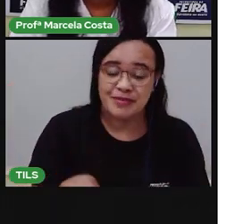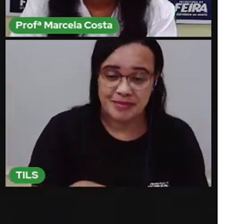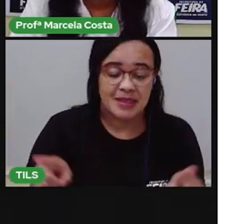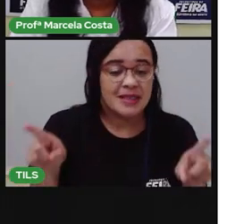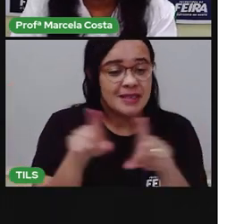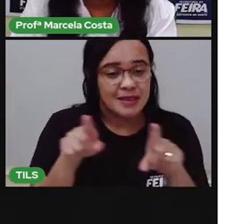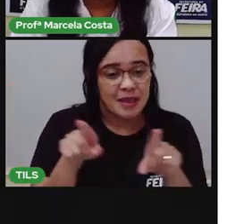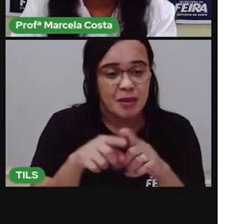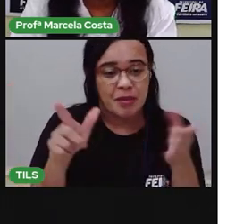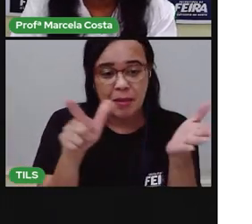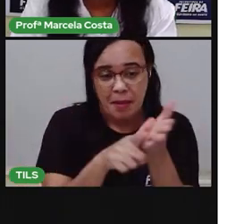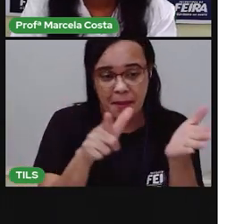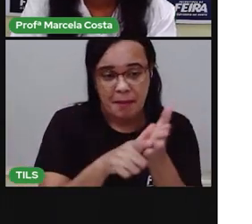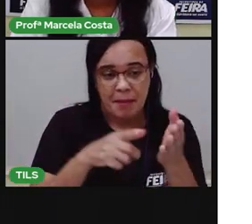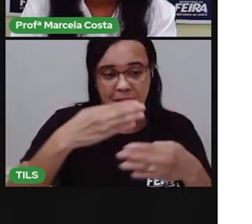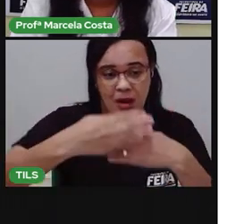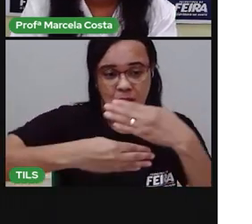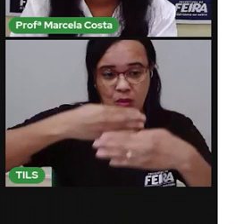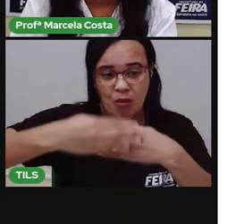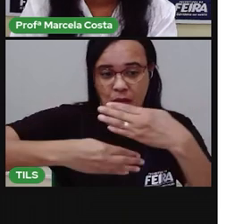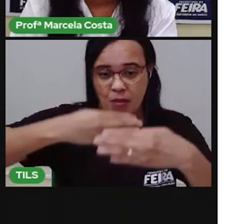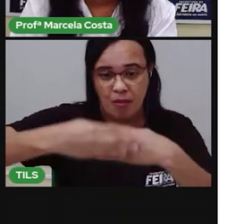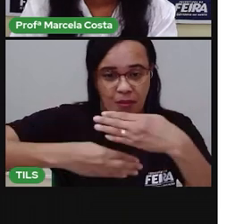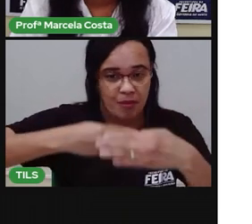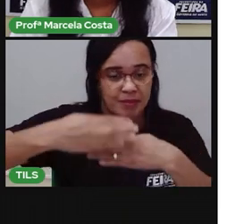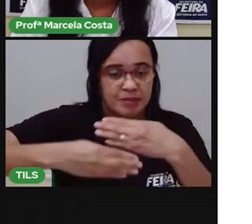Papel higiênico,